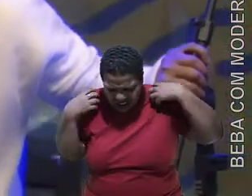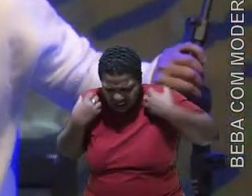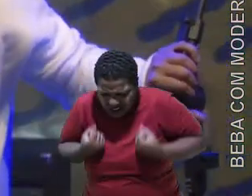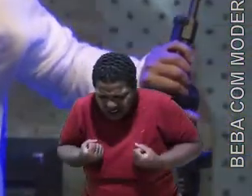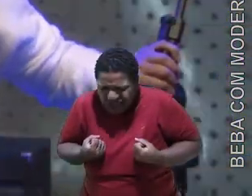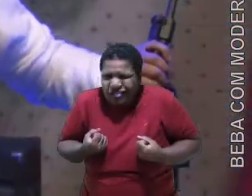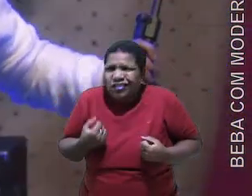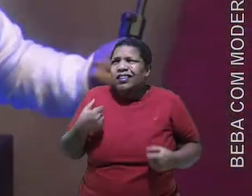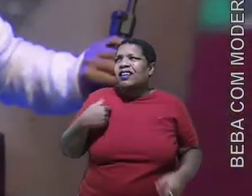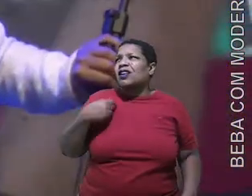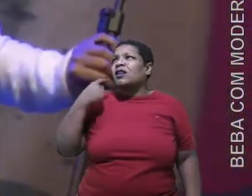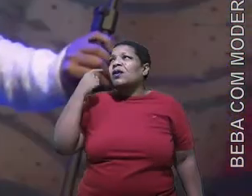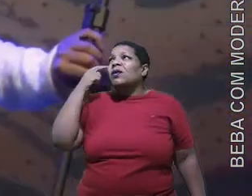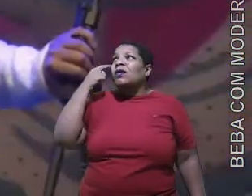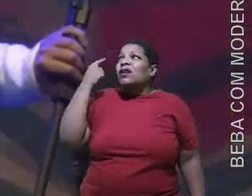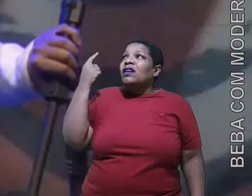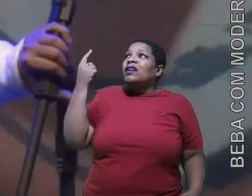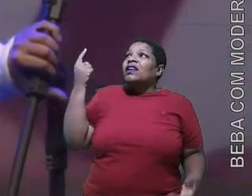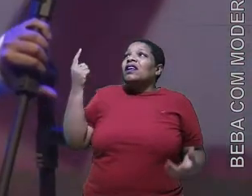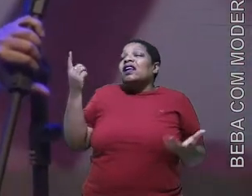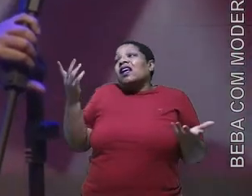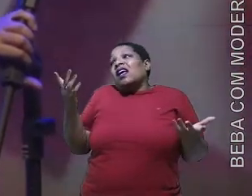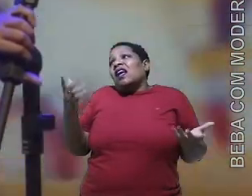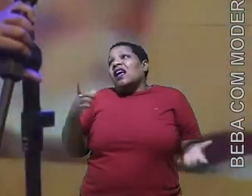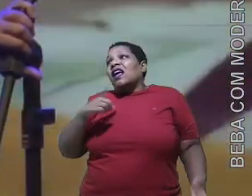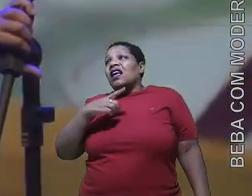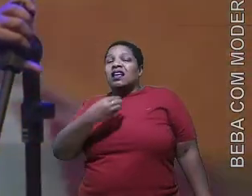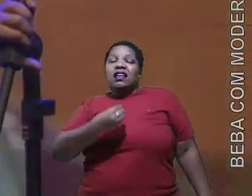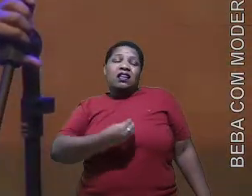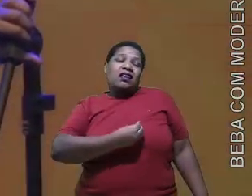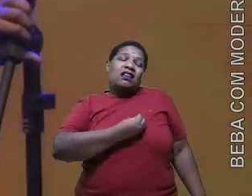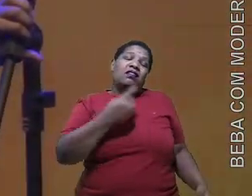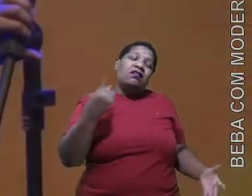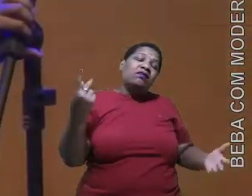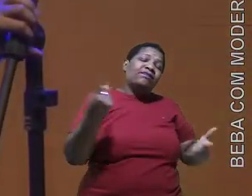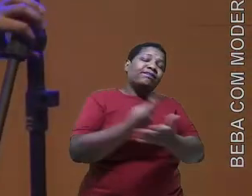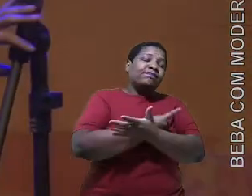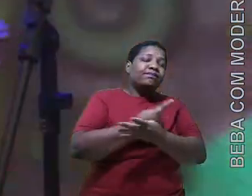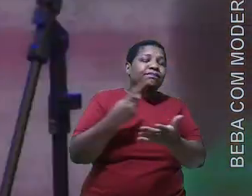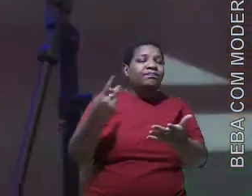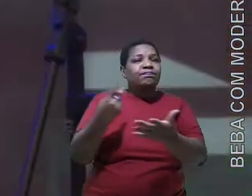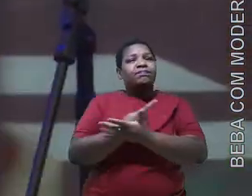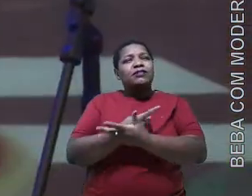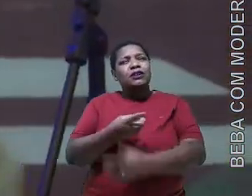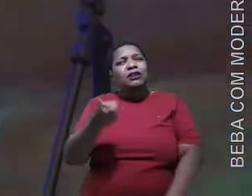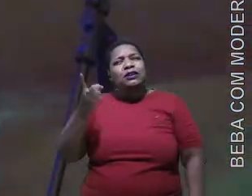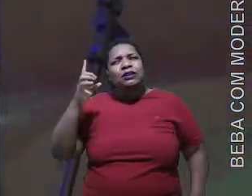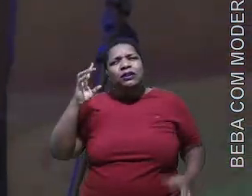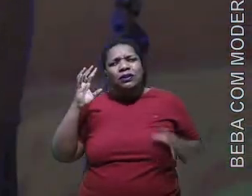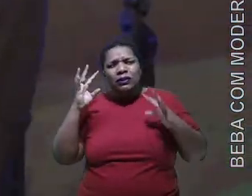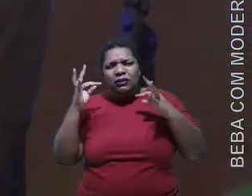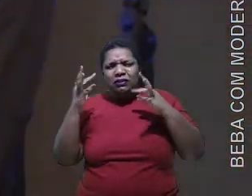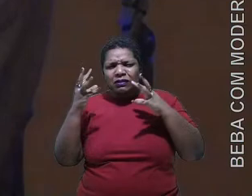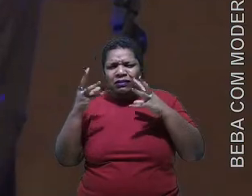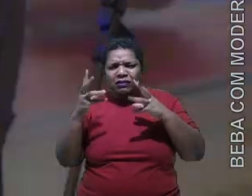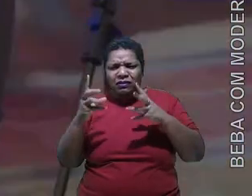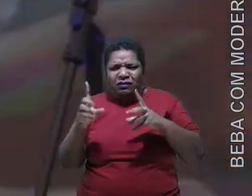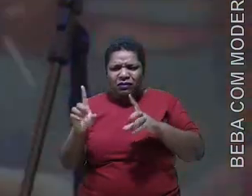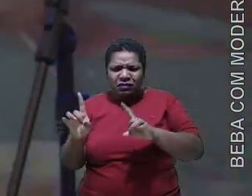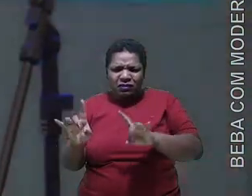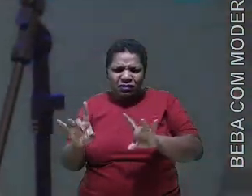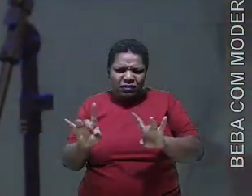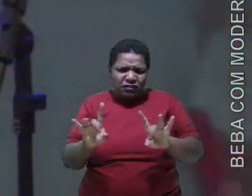e karatê dormir de casados todos você